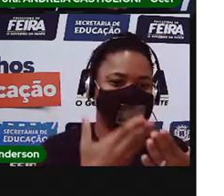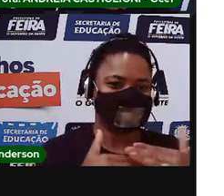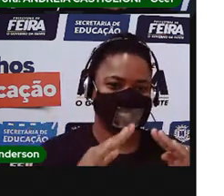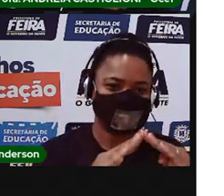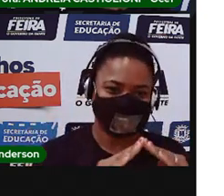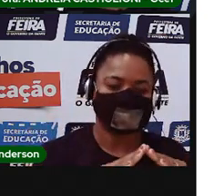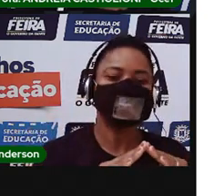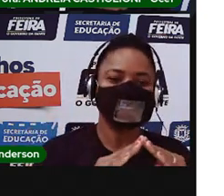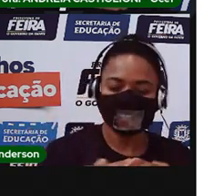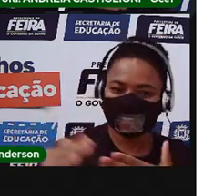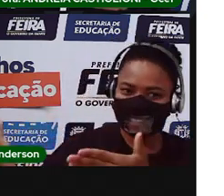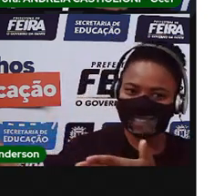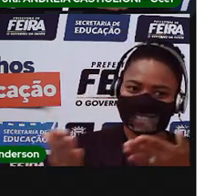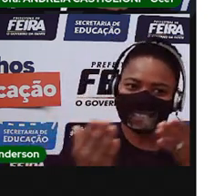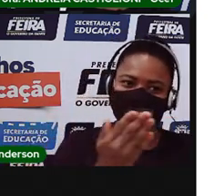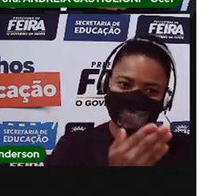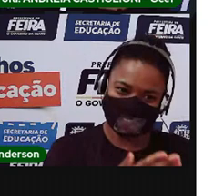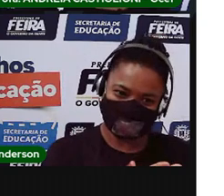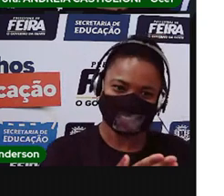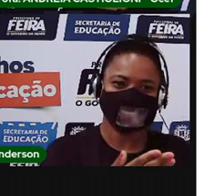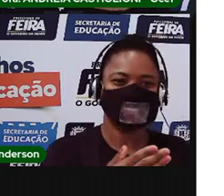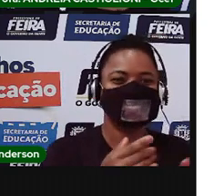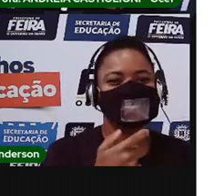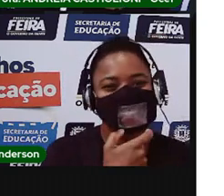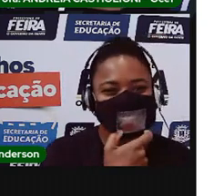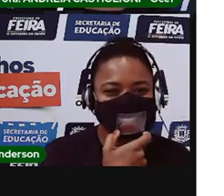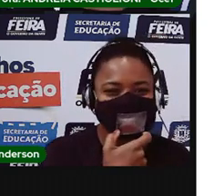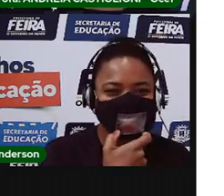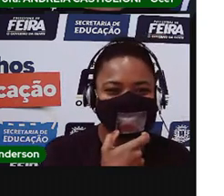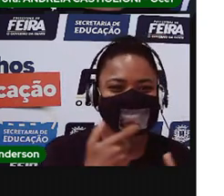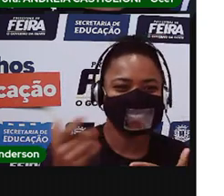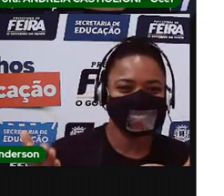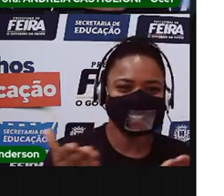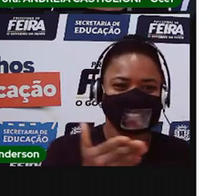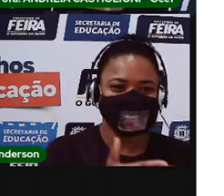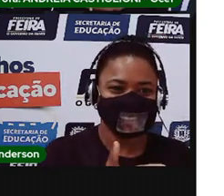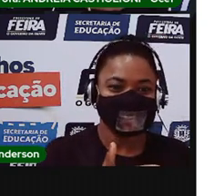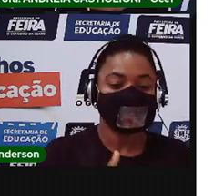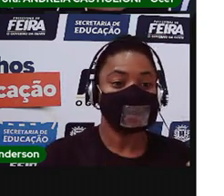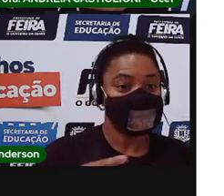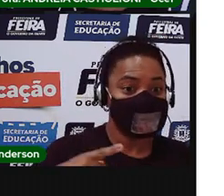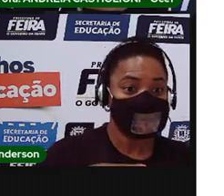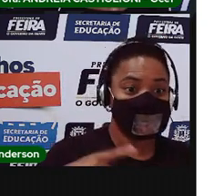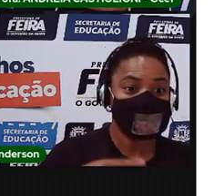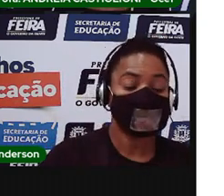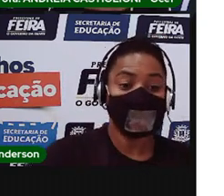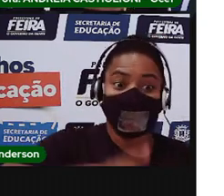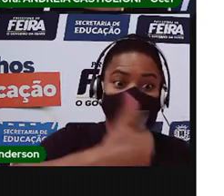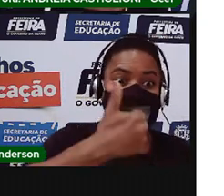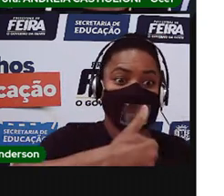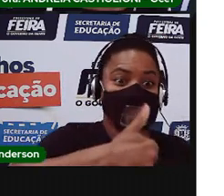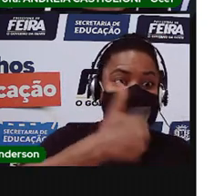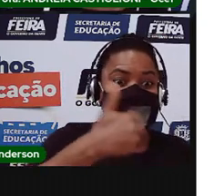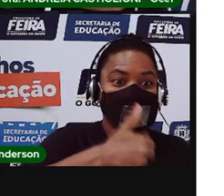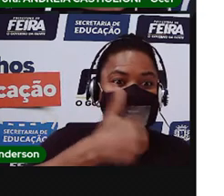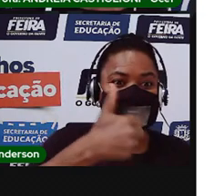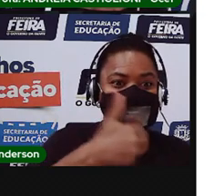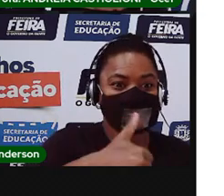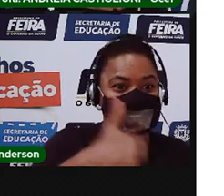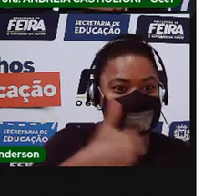bem-vinda, welcome. Venha estar aqui conosco. Bora botar aí um monte de like para Marília, gente, no